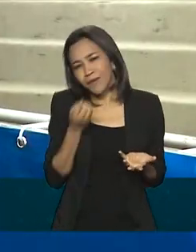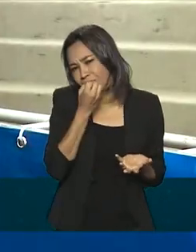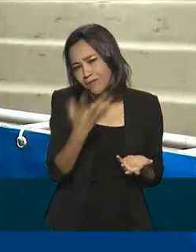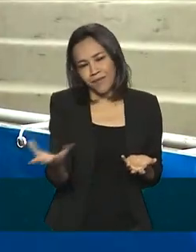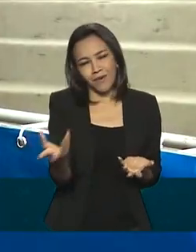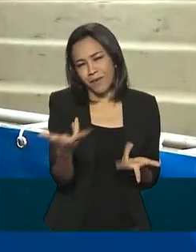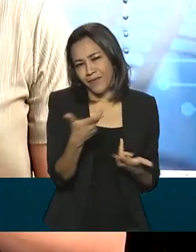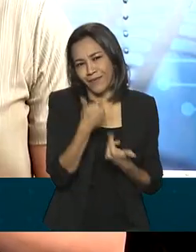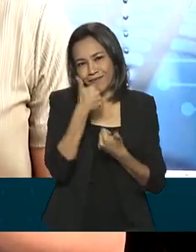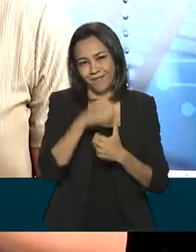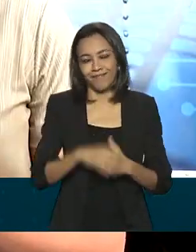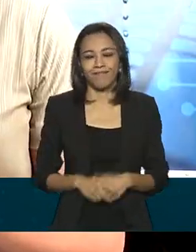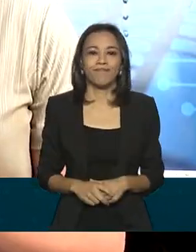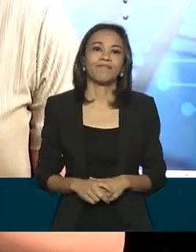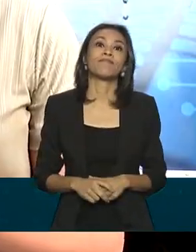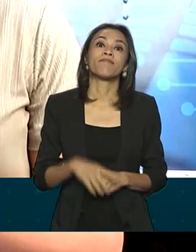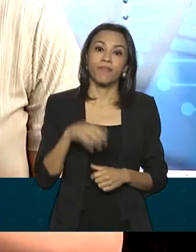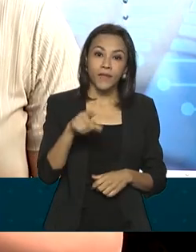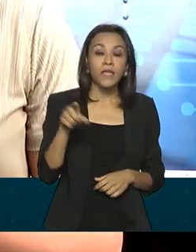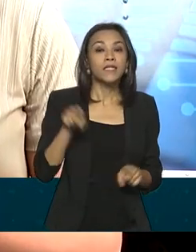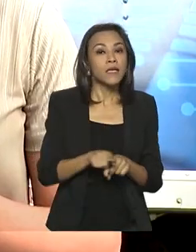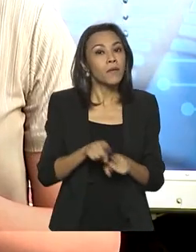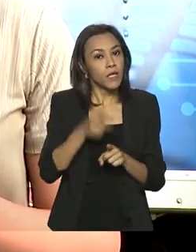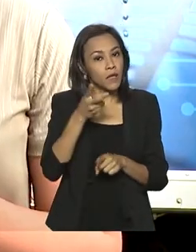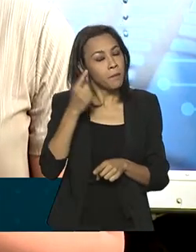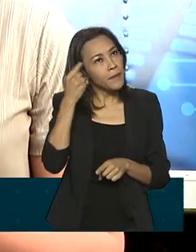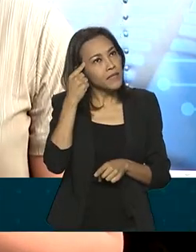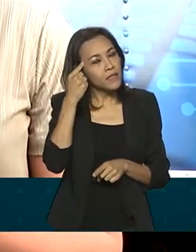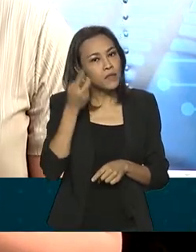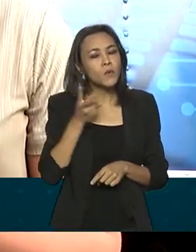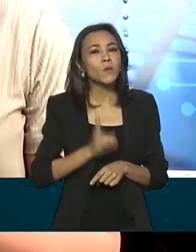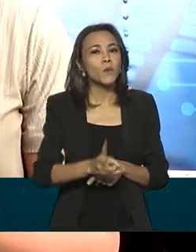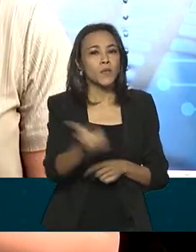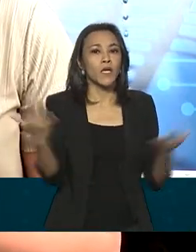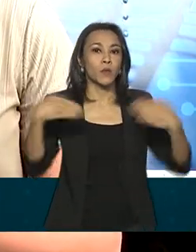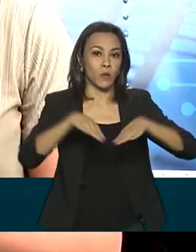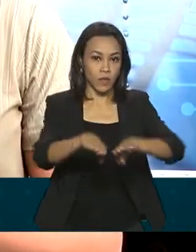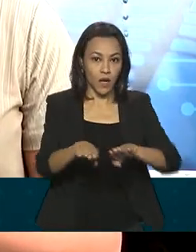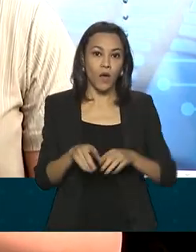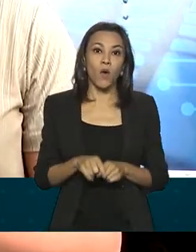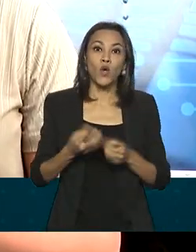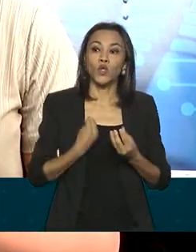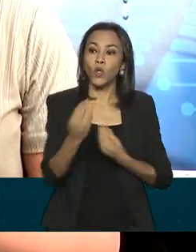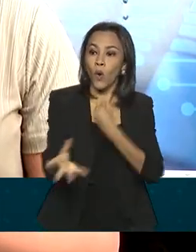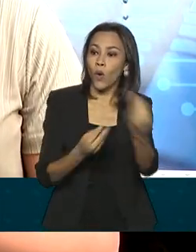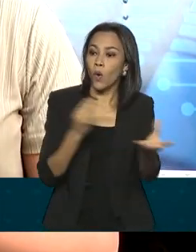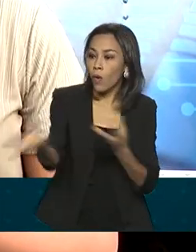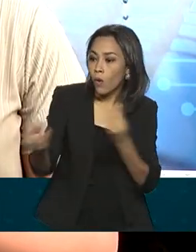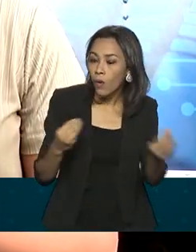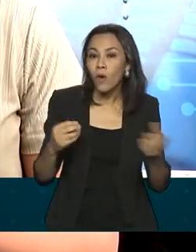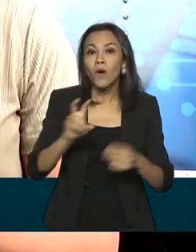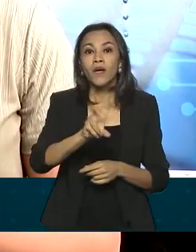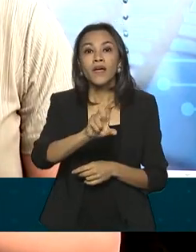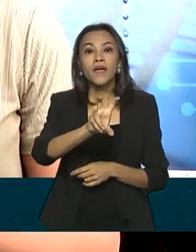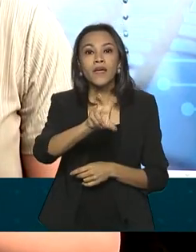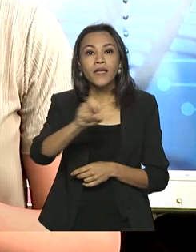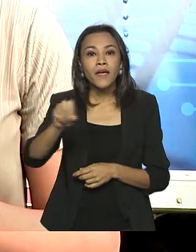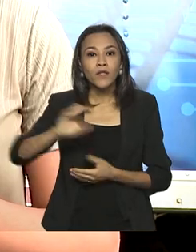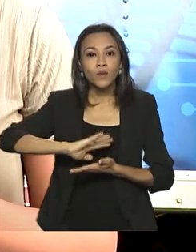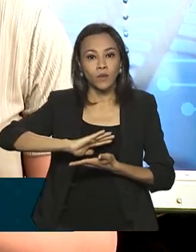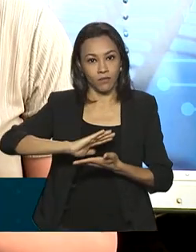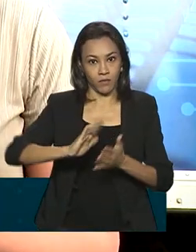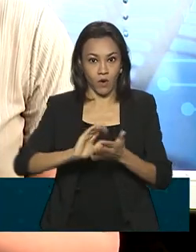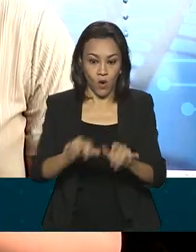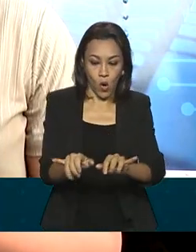bom, é muito maravilhoso. Ainda pensando em inclusão digital, o governo federal doou 500 computadores para serem utilizados pela